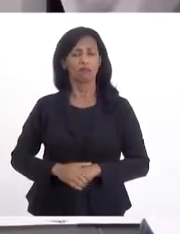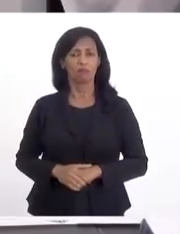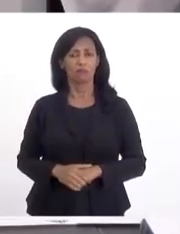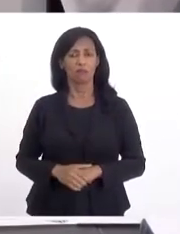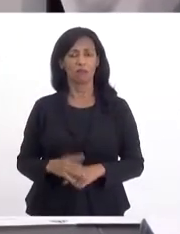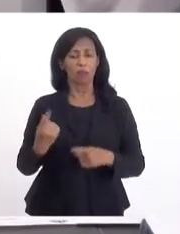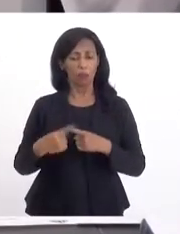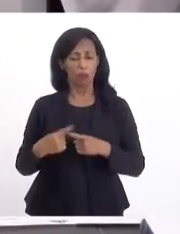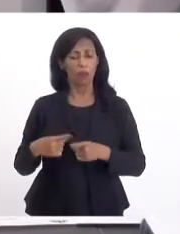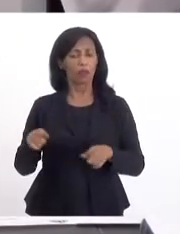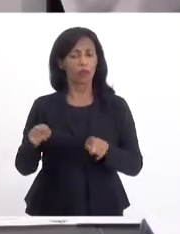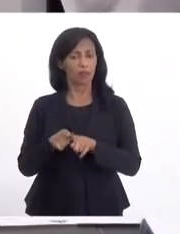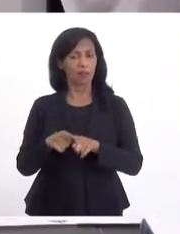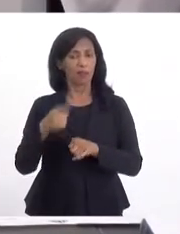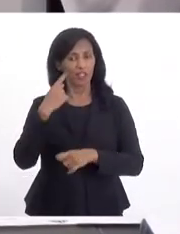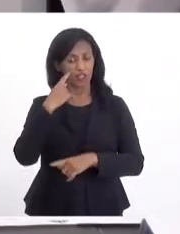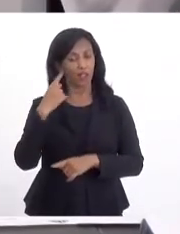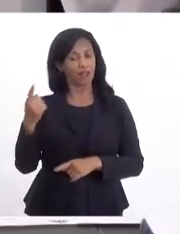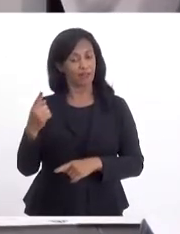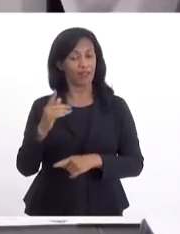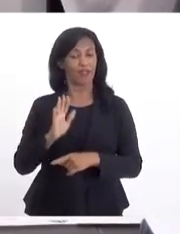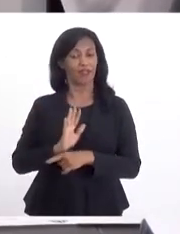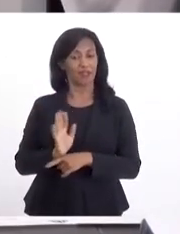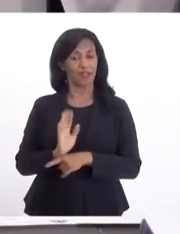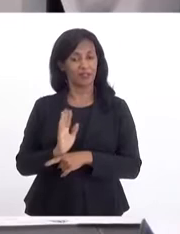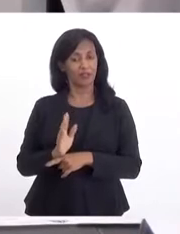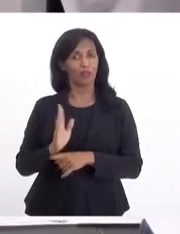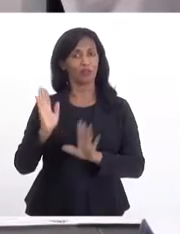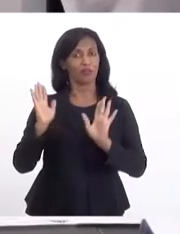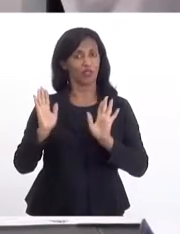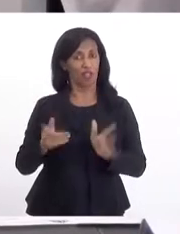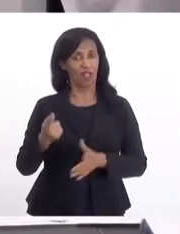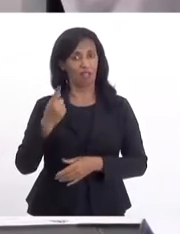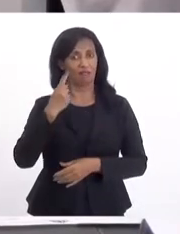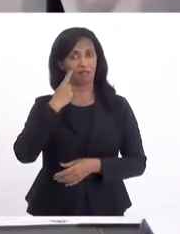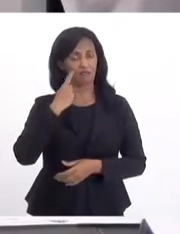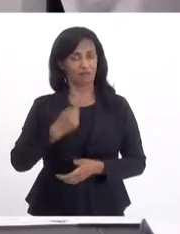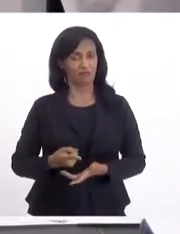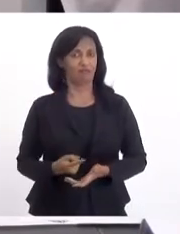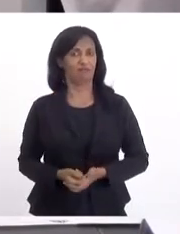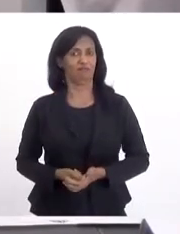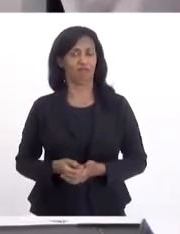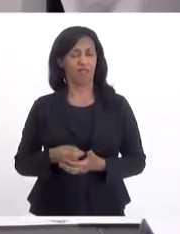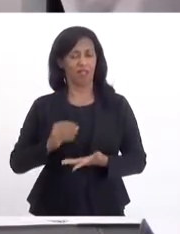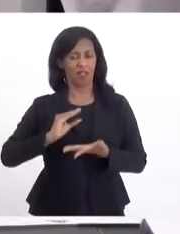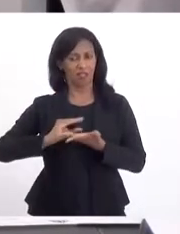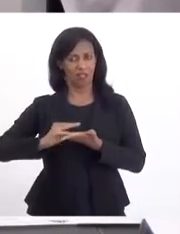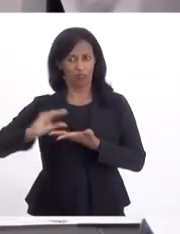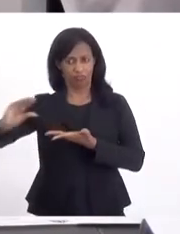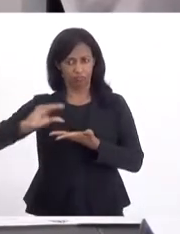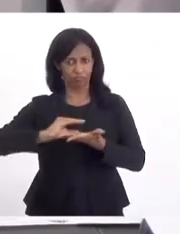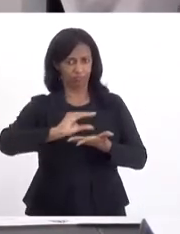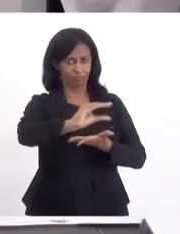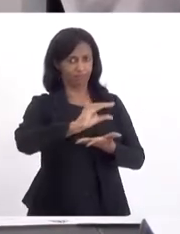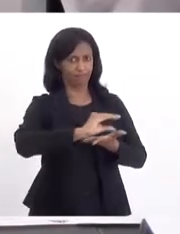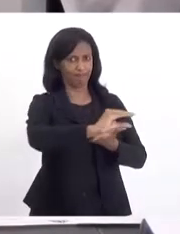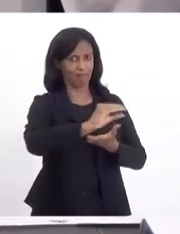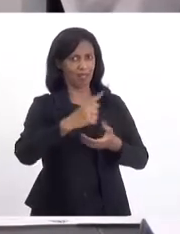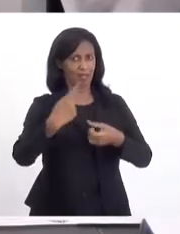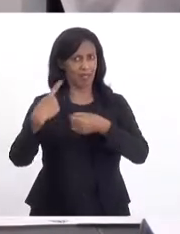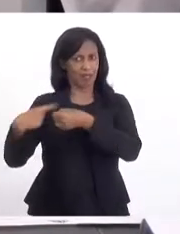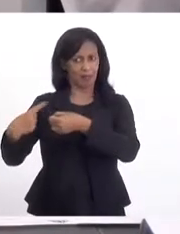Porque também já vimos esse filme do deputado Renato, do deputado Elomar, né? Dessas transferências para municípios em